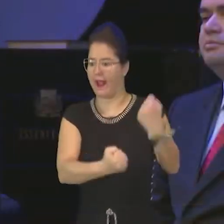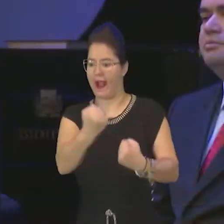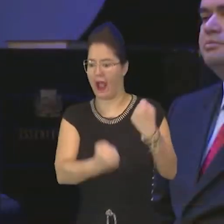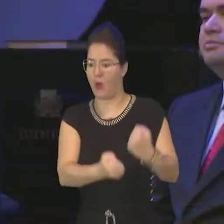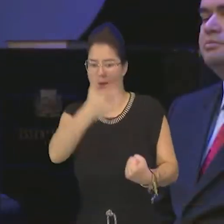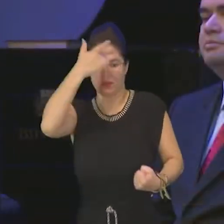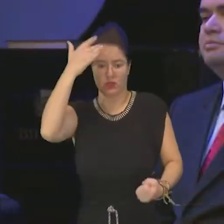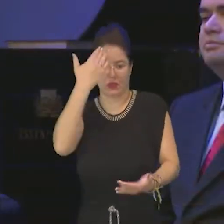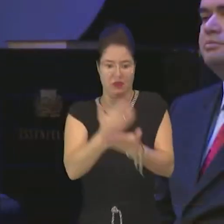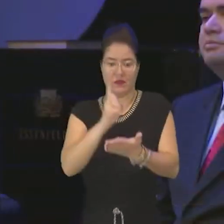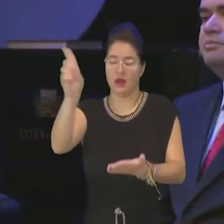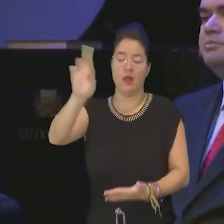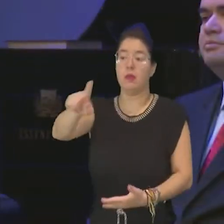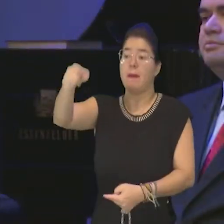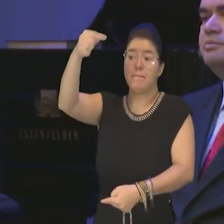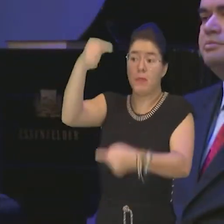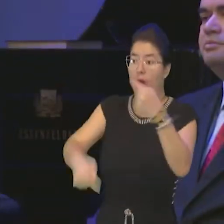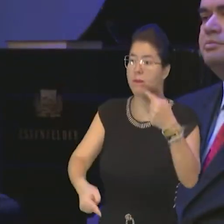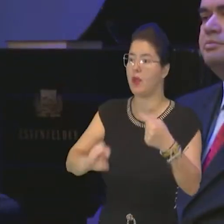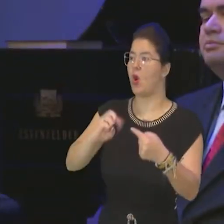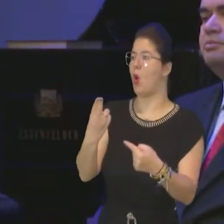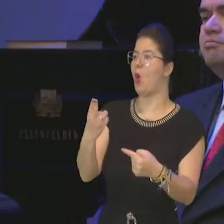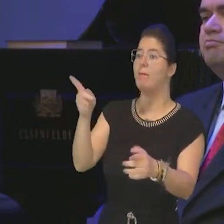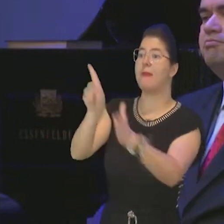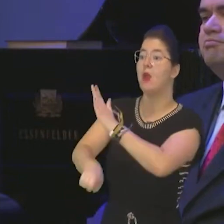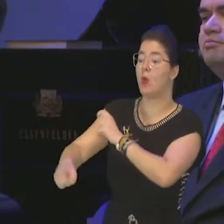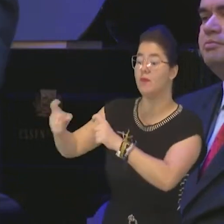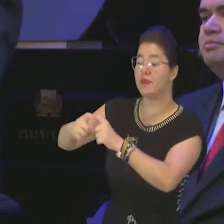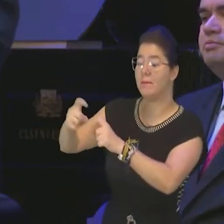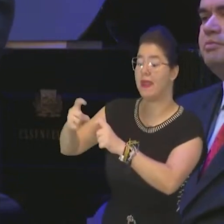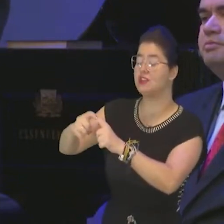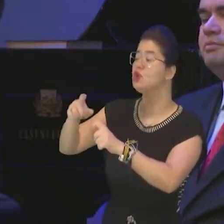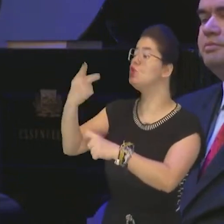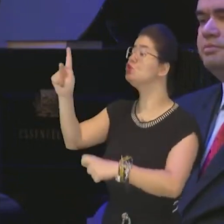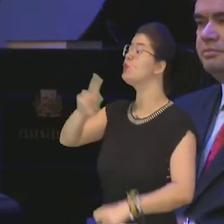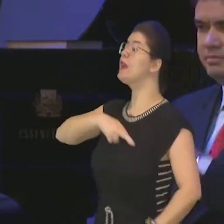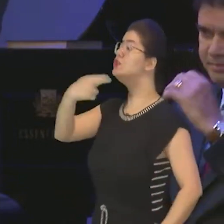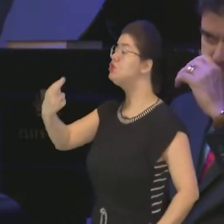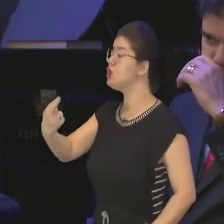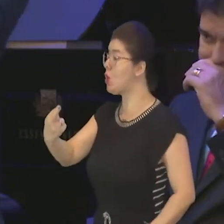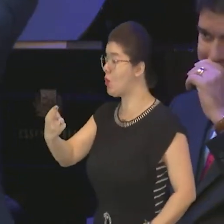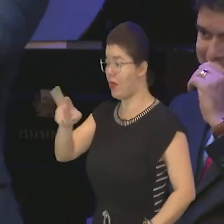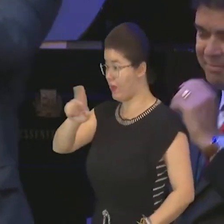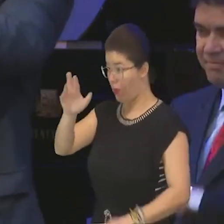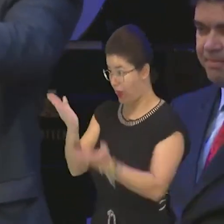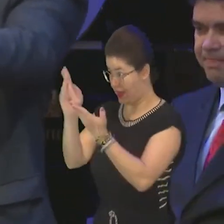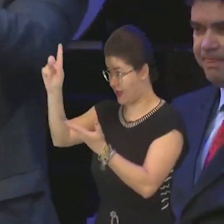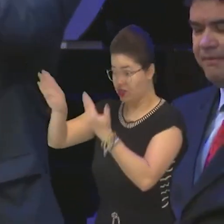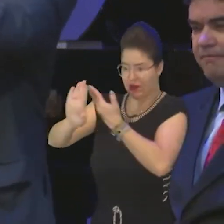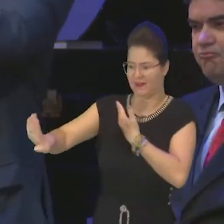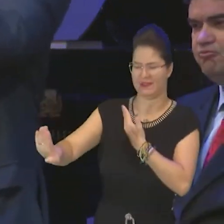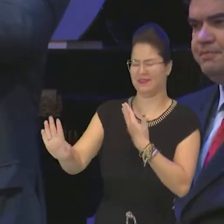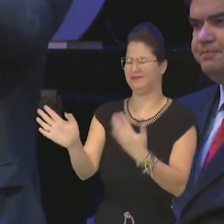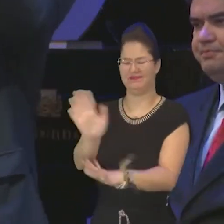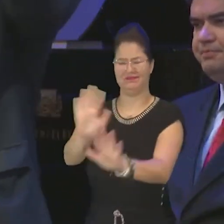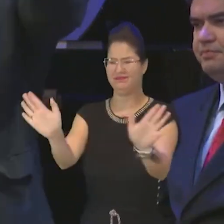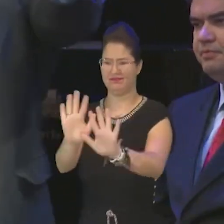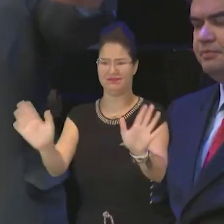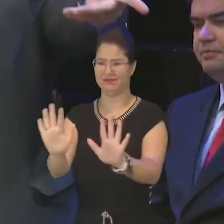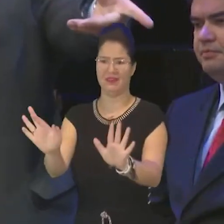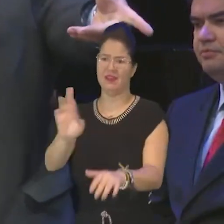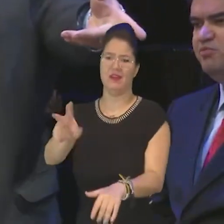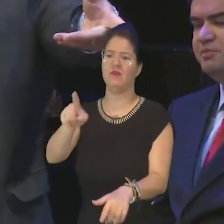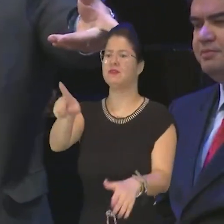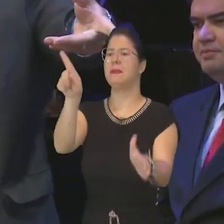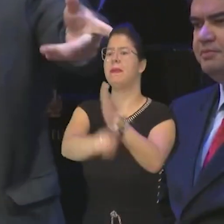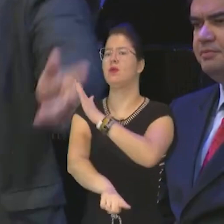que nós perguntemos ao nosso médico que religião ele é, caso contrário não seria atendido. Você que vai vender um imóvel, um carro, você não pergunta a